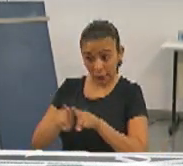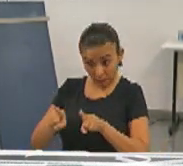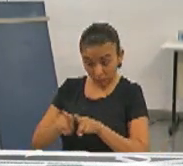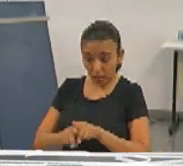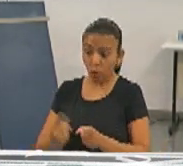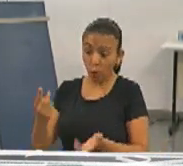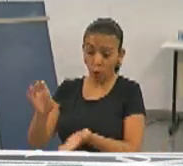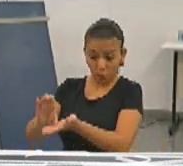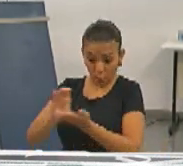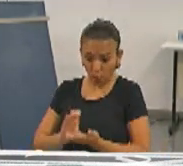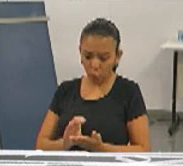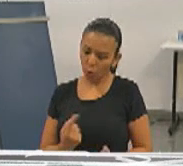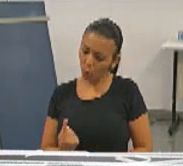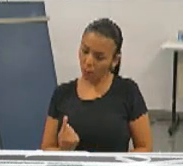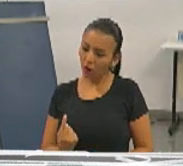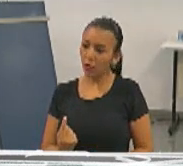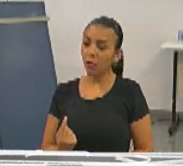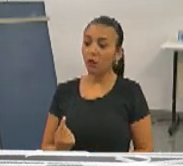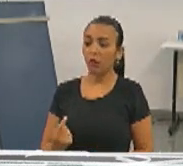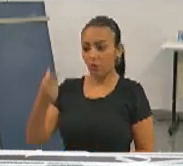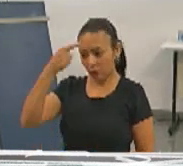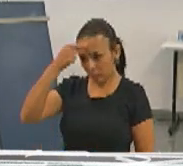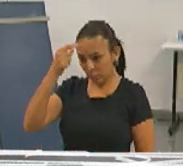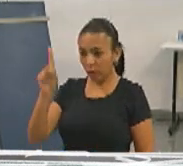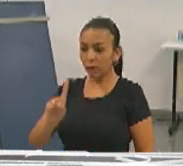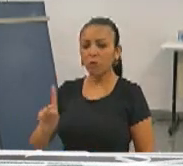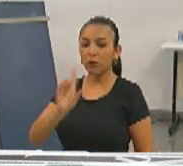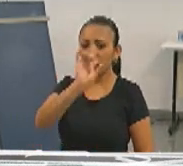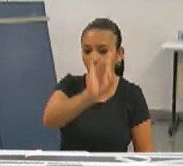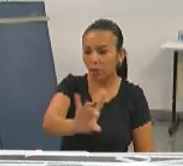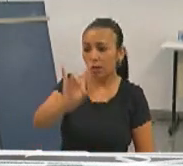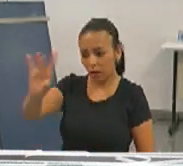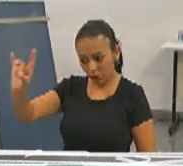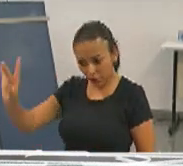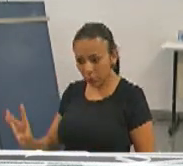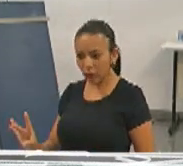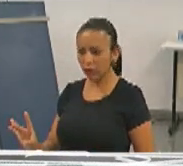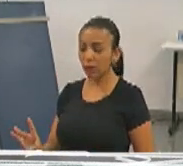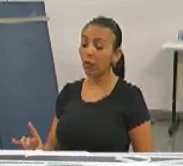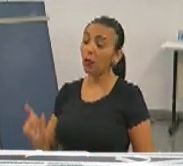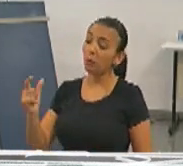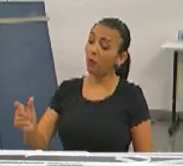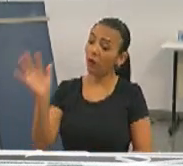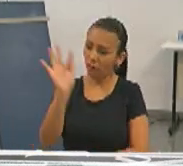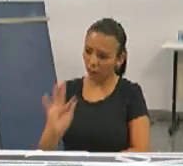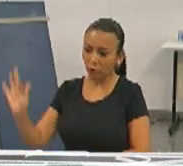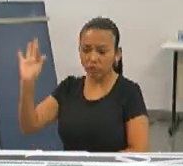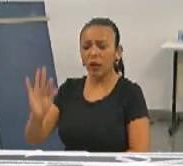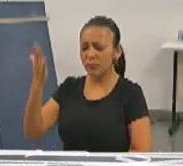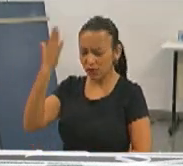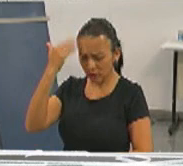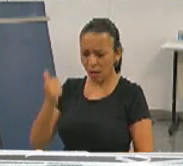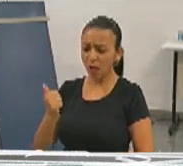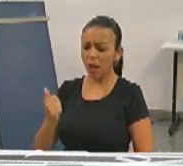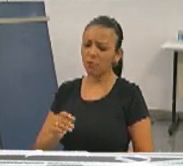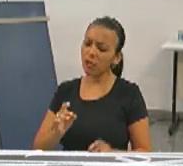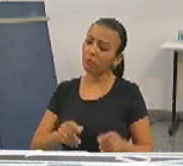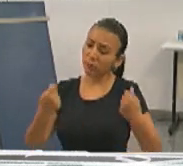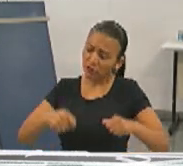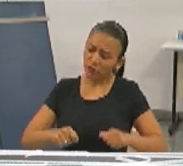investimento para as unidades acadêmicas, de modo que cada uma delas possa suprir suas necessidades